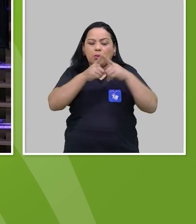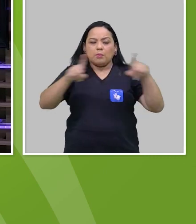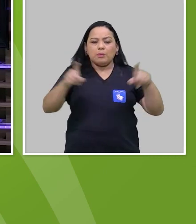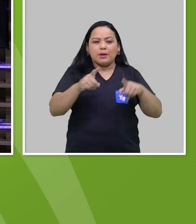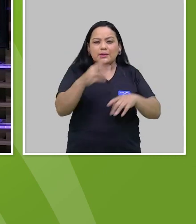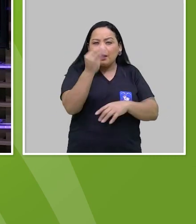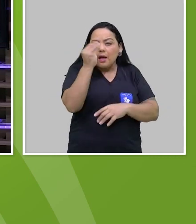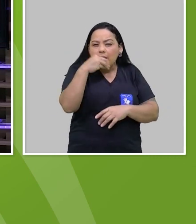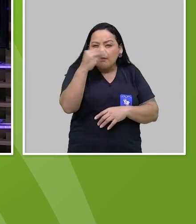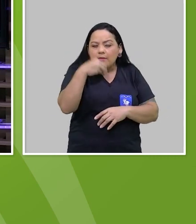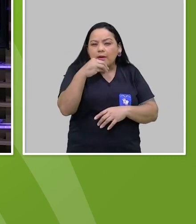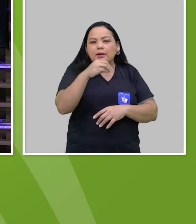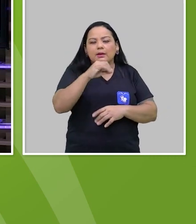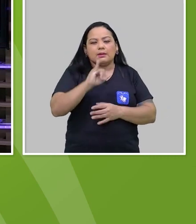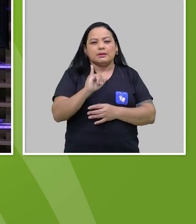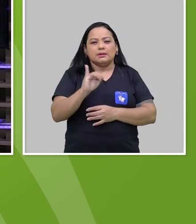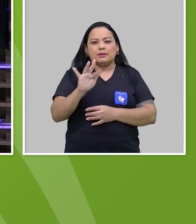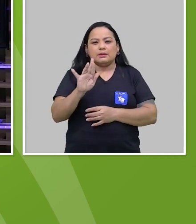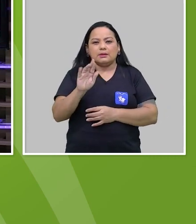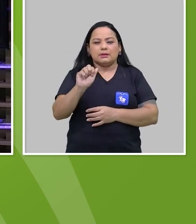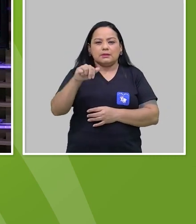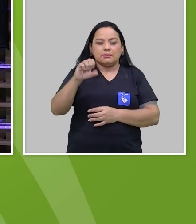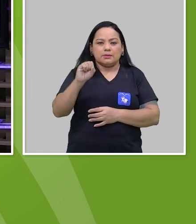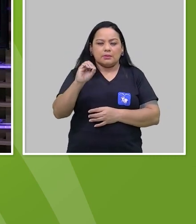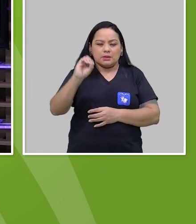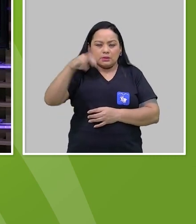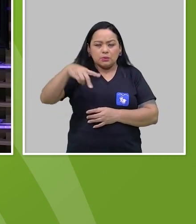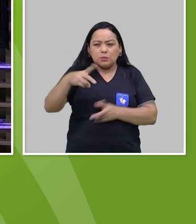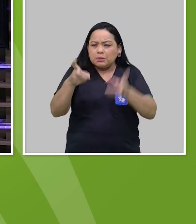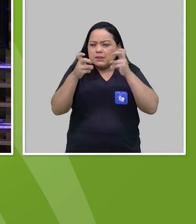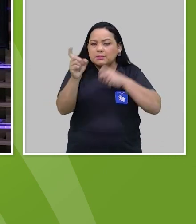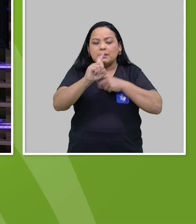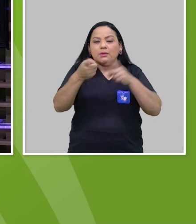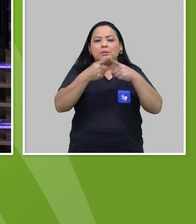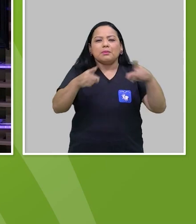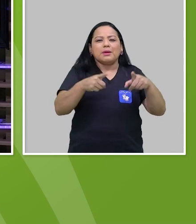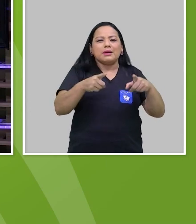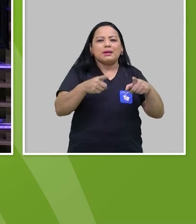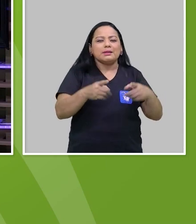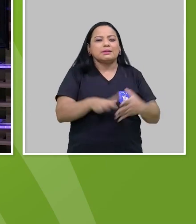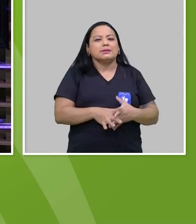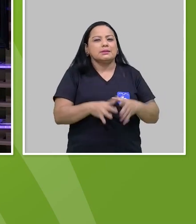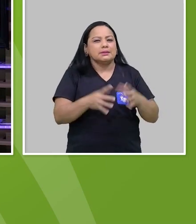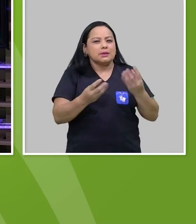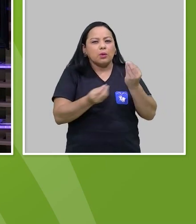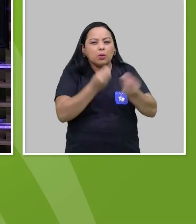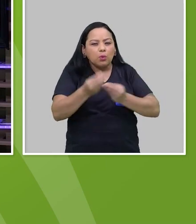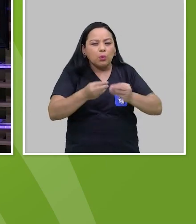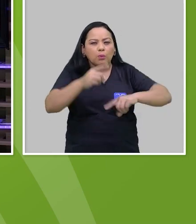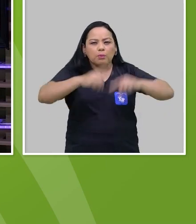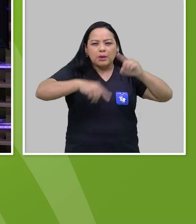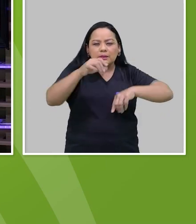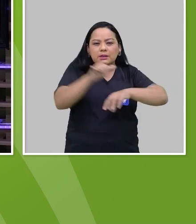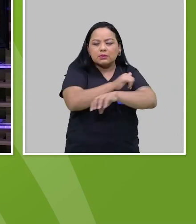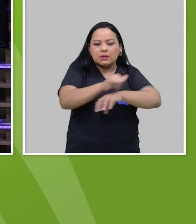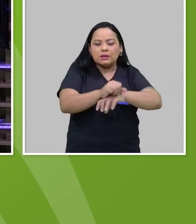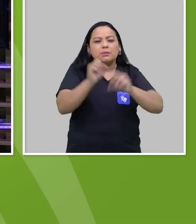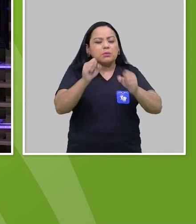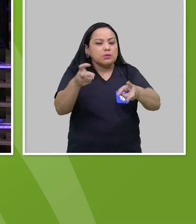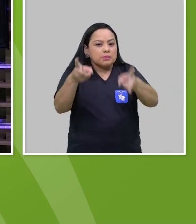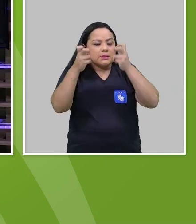tão baixa que a gente não consegue perceber. Mas a gente tem aparelhos que conseguem perceber. Esses aparelhos